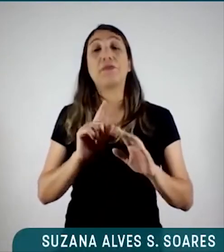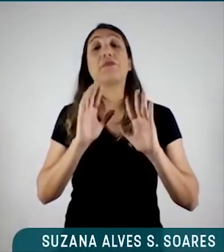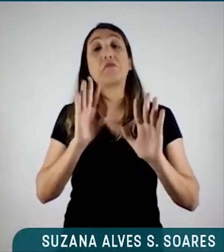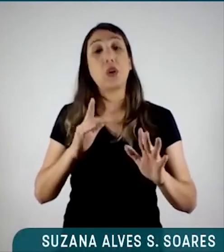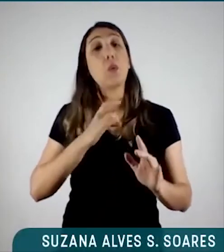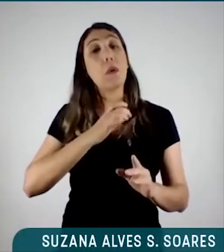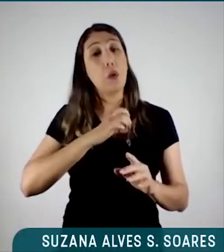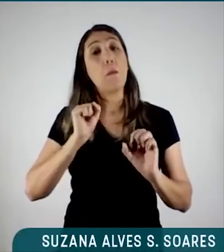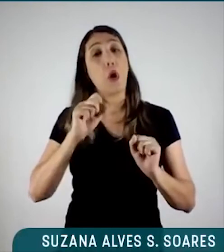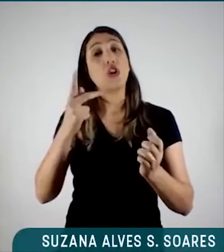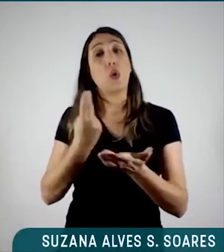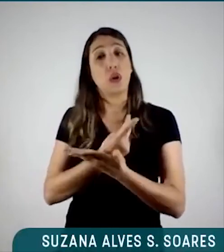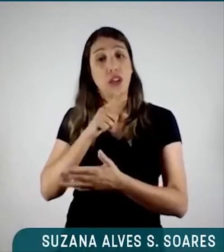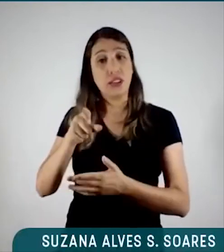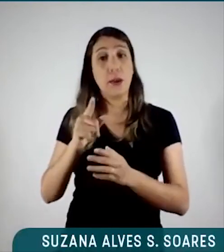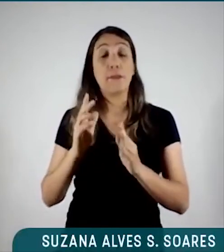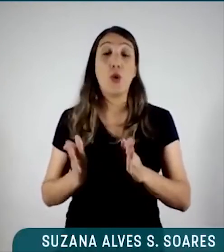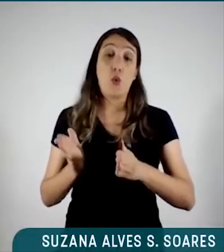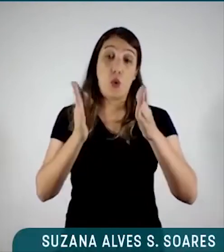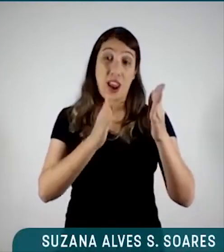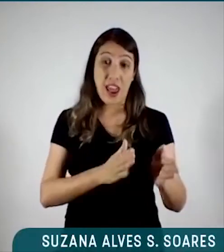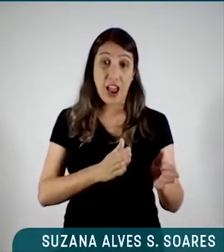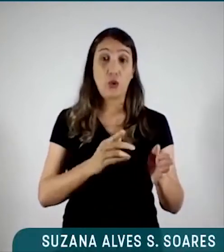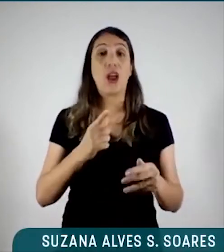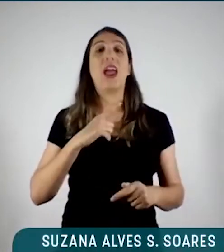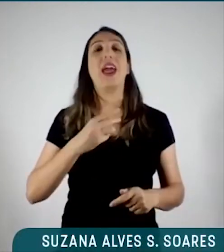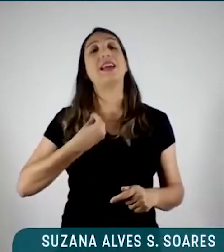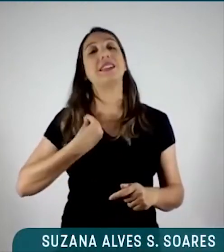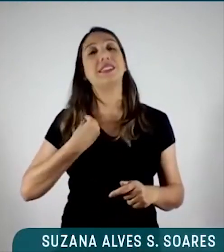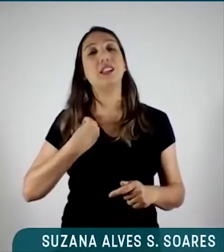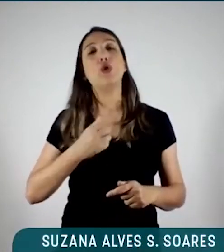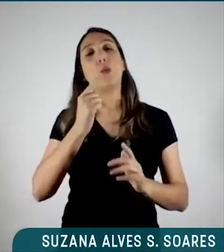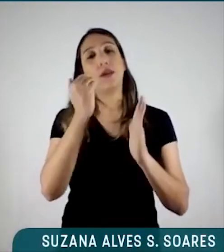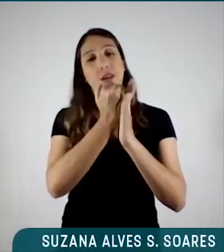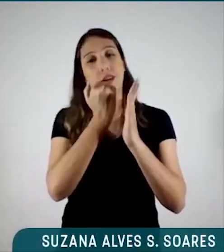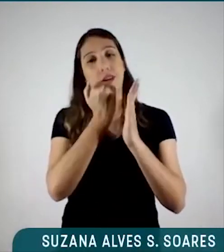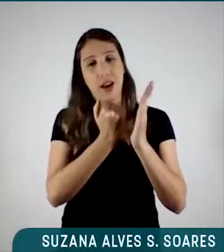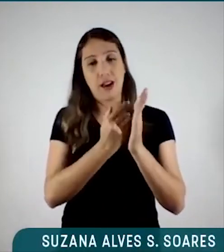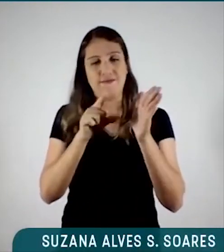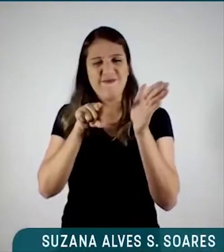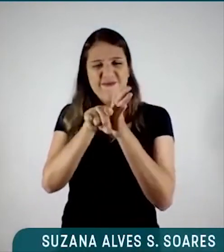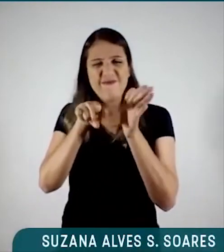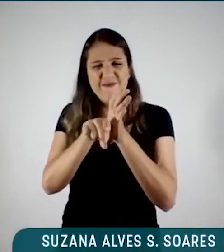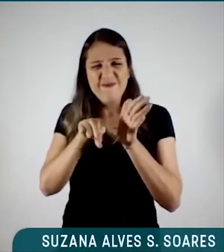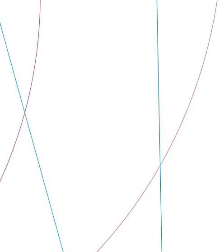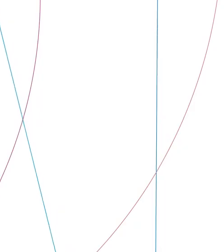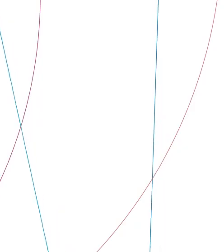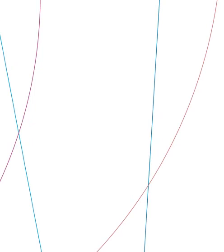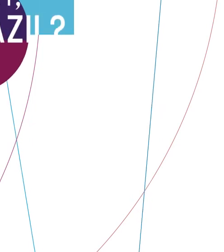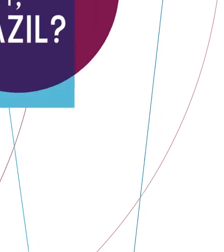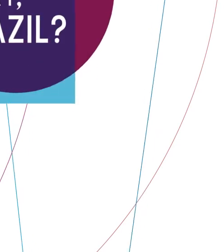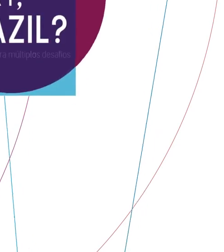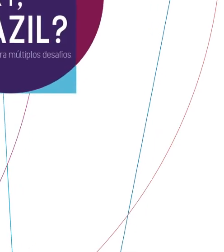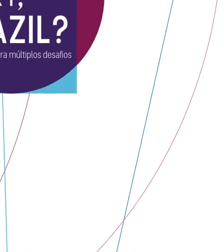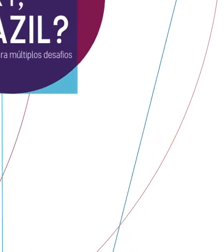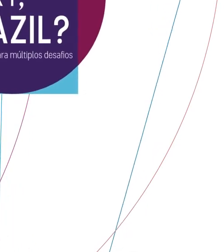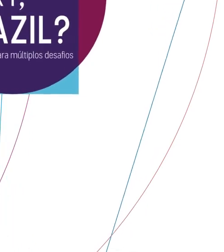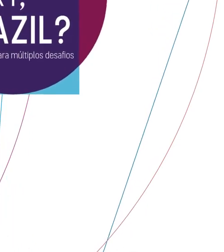acho que existe uma pauta de questões que o Brasil precisa conseguir enfrentar de uma vez por todas.